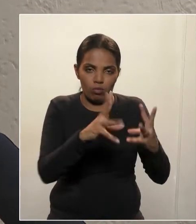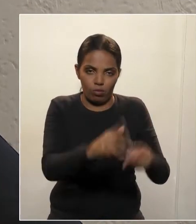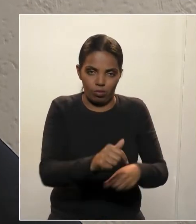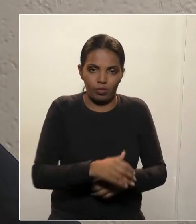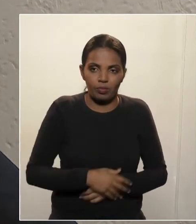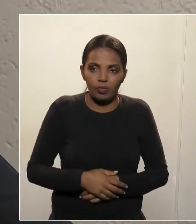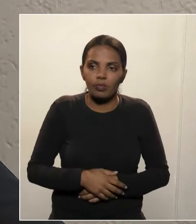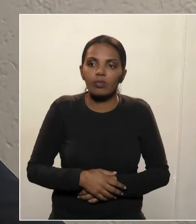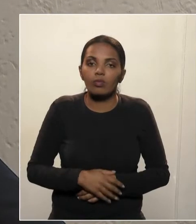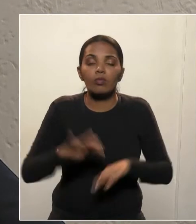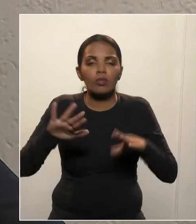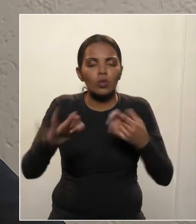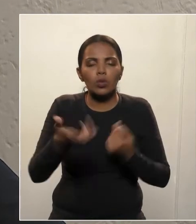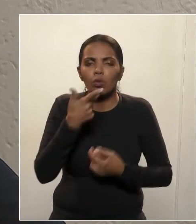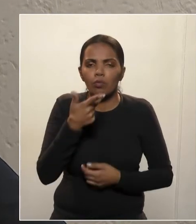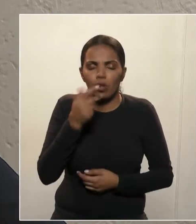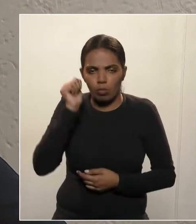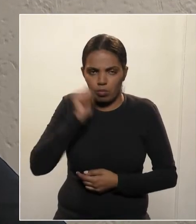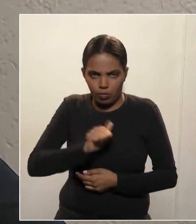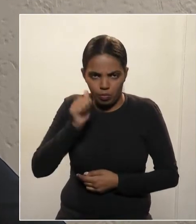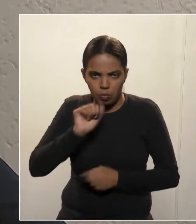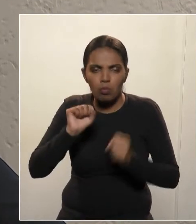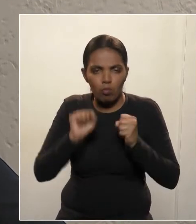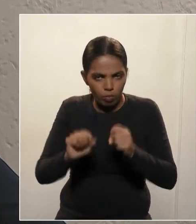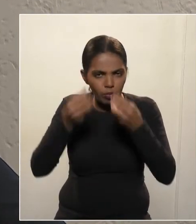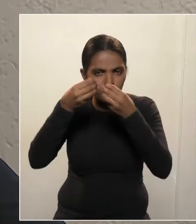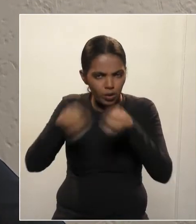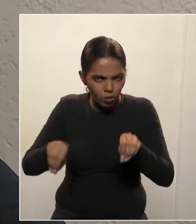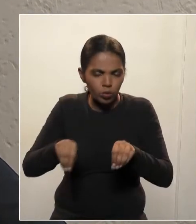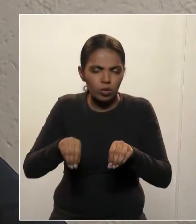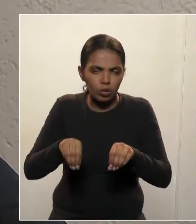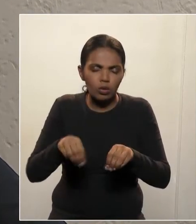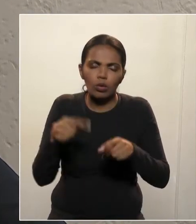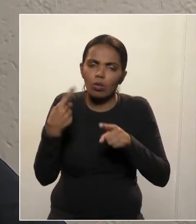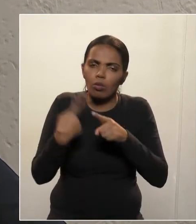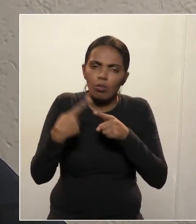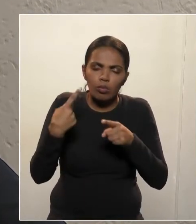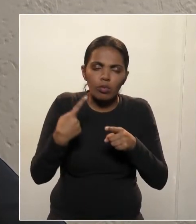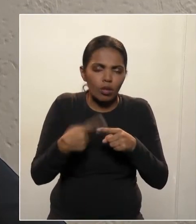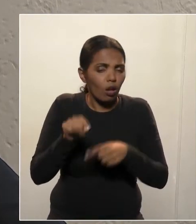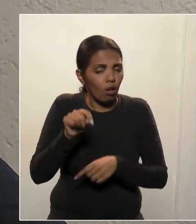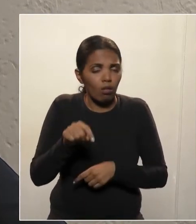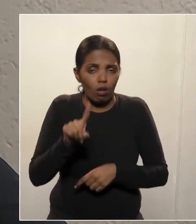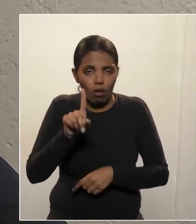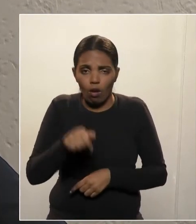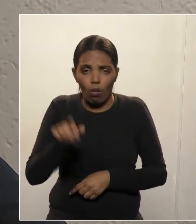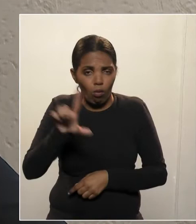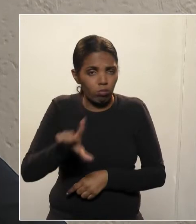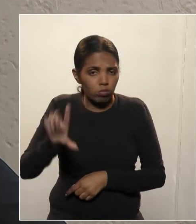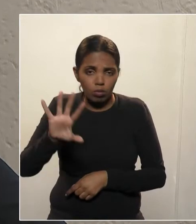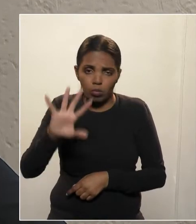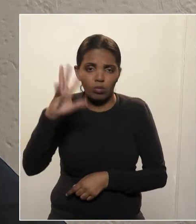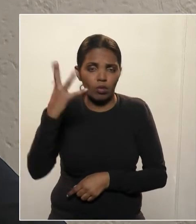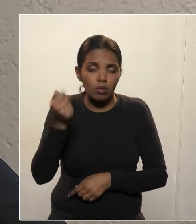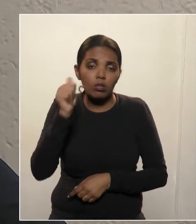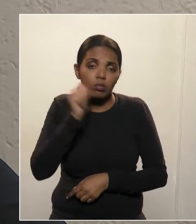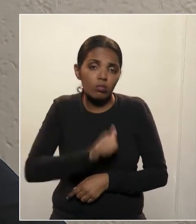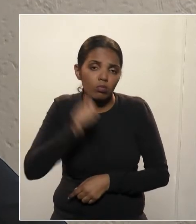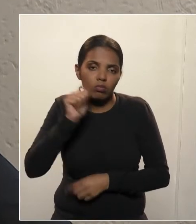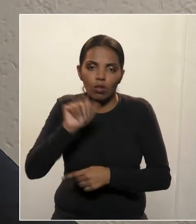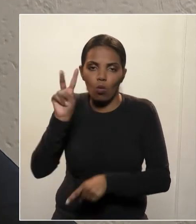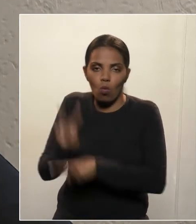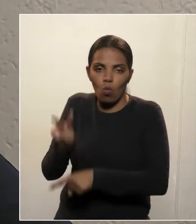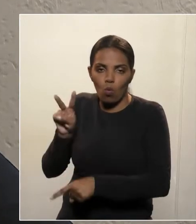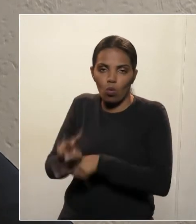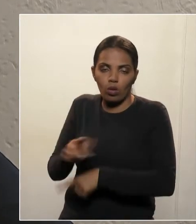eu disse que podem ser as mulheres as mais prejudicadas, é porque é evidente, e a observação do que ordinariamente acontece demonstra isso, as mulheres cuidam mais